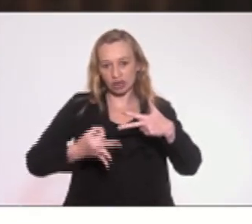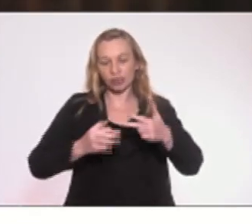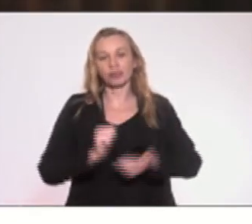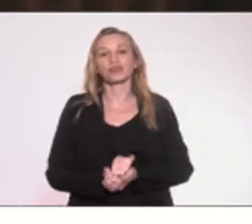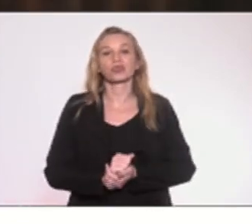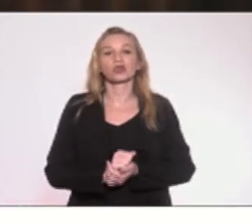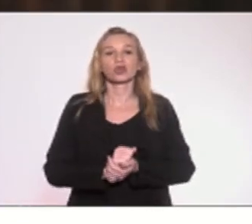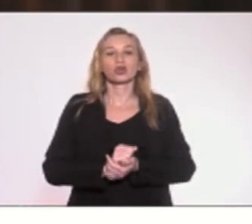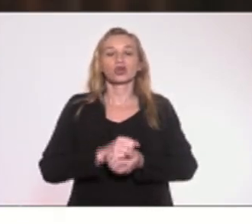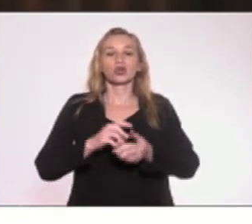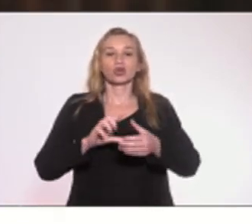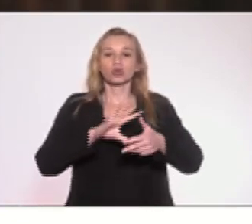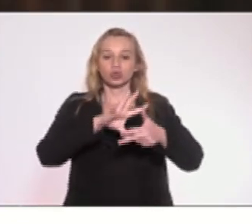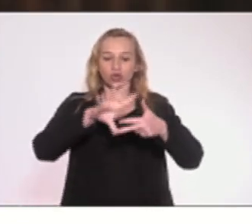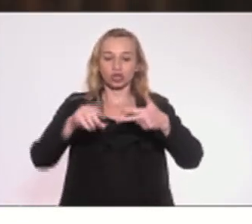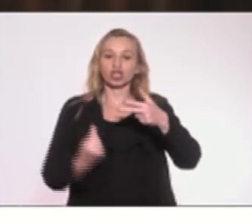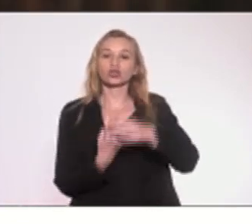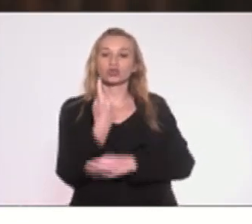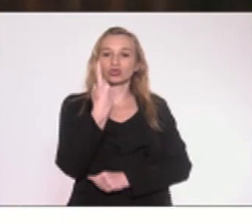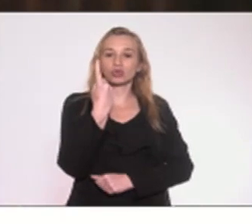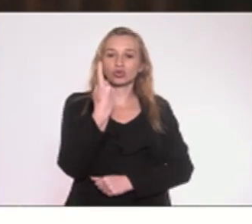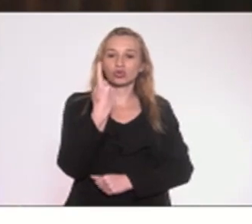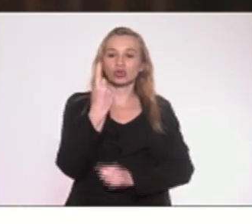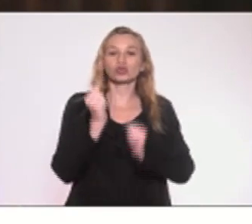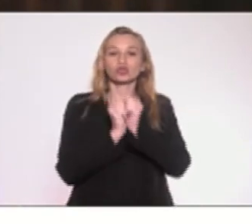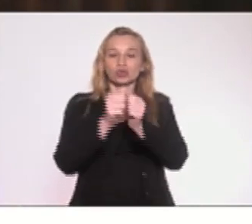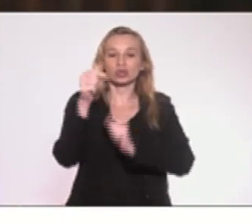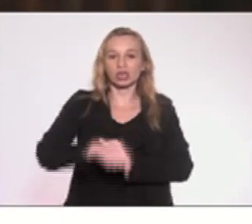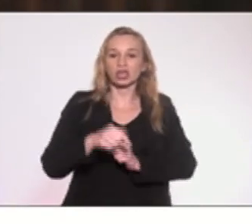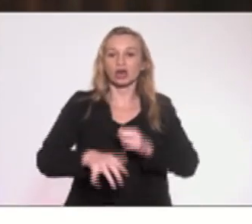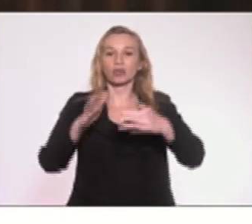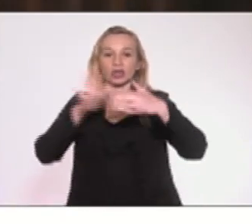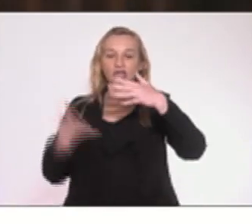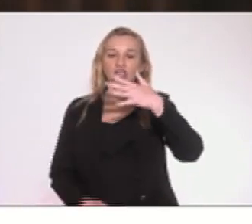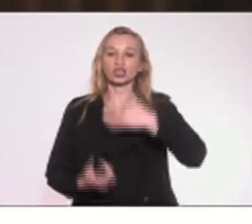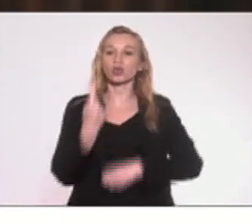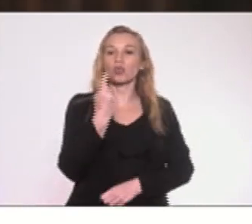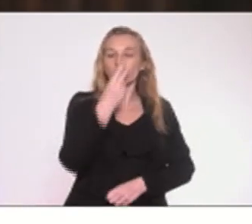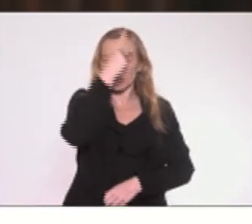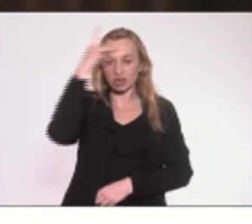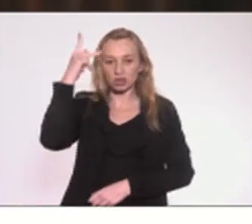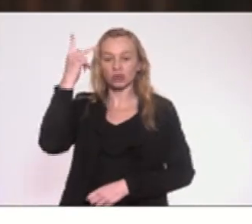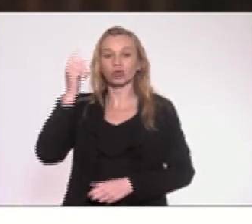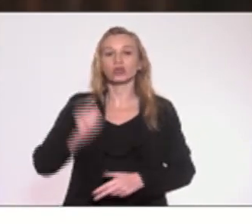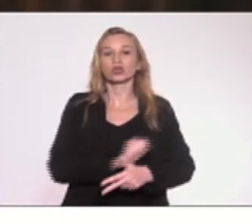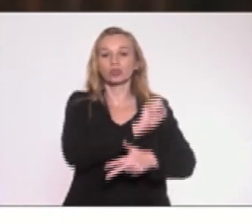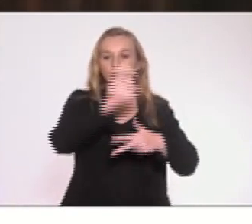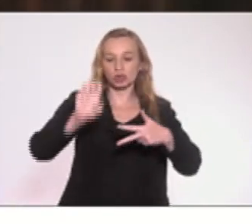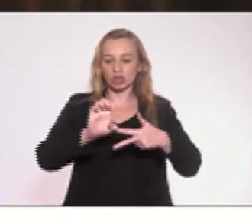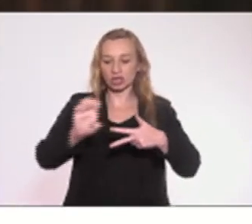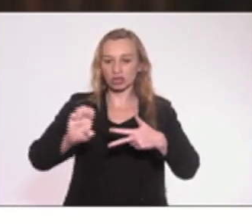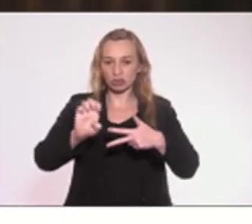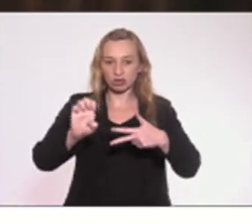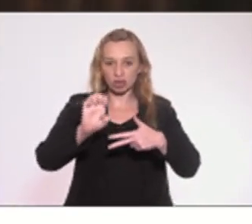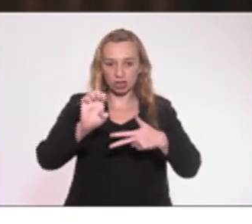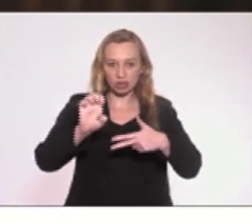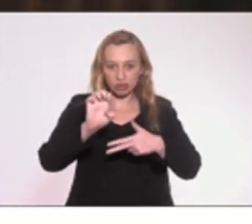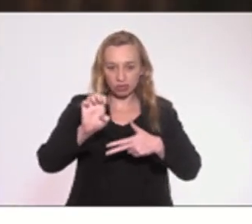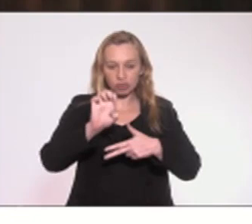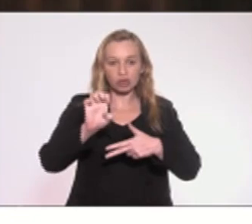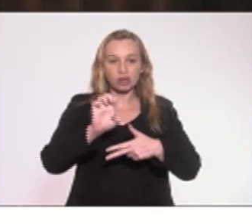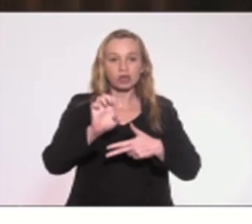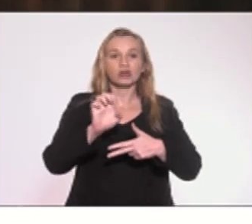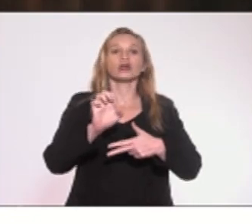um corpo único, aqui todos juntos, imbuídos na homenagem de um membro do Poder Executivo e de um membro